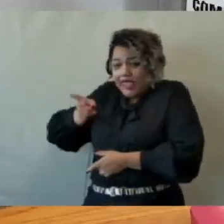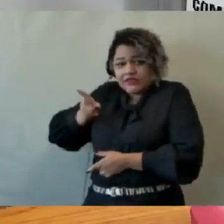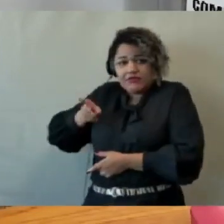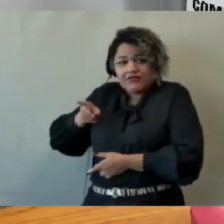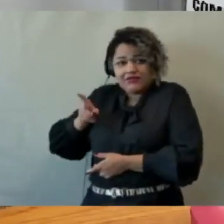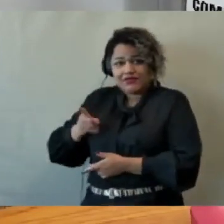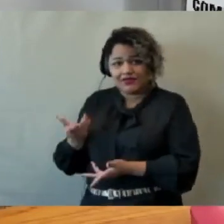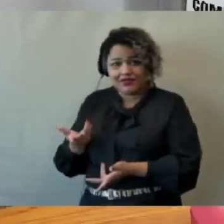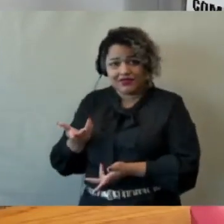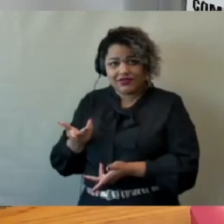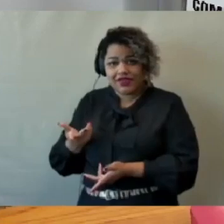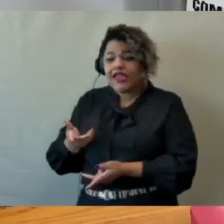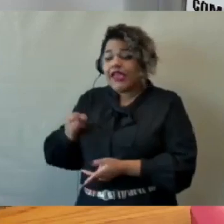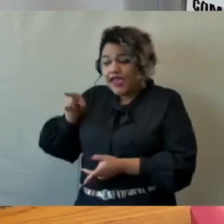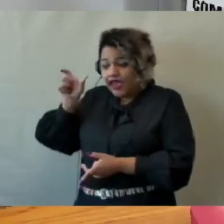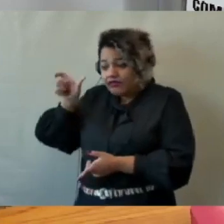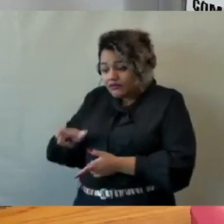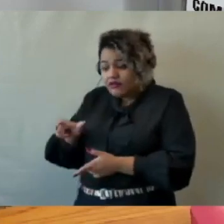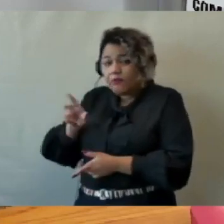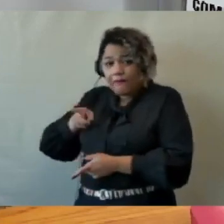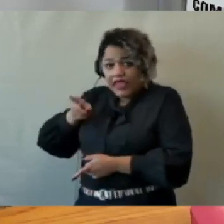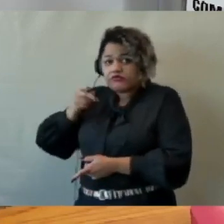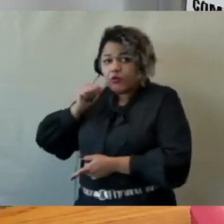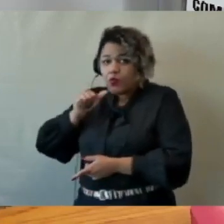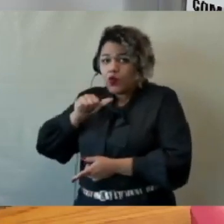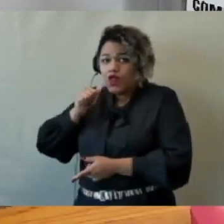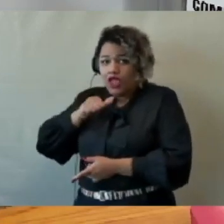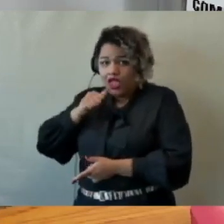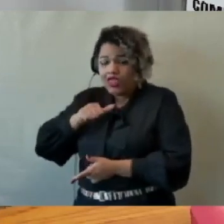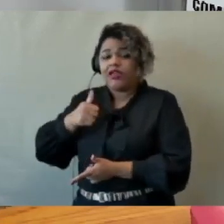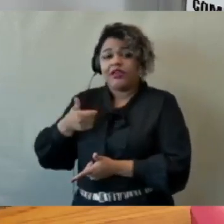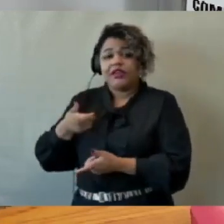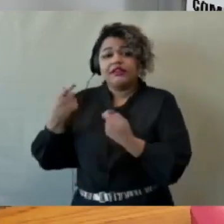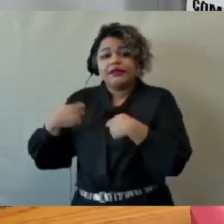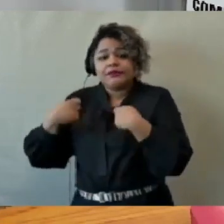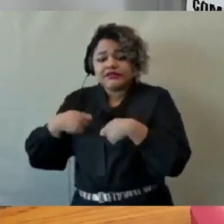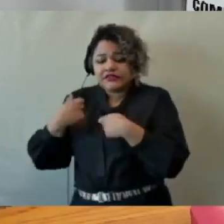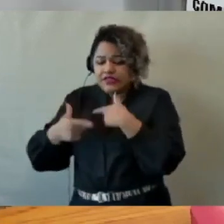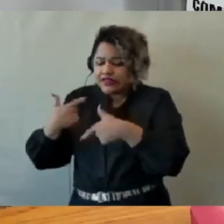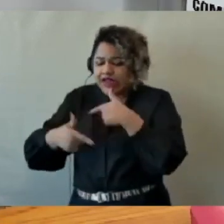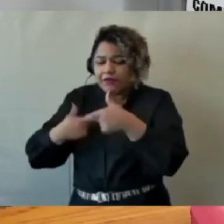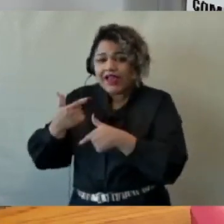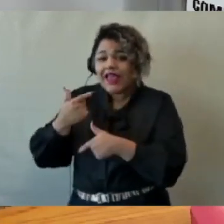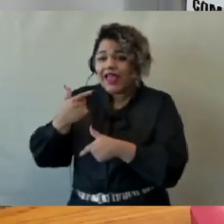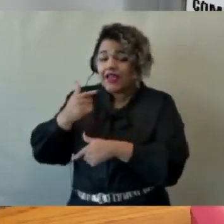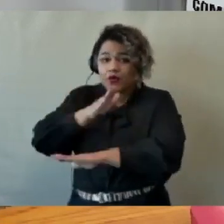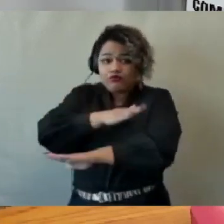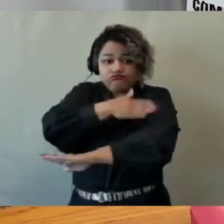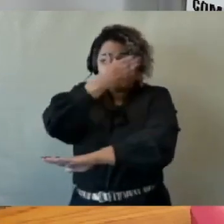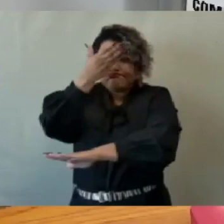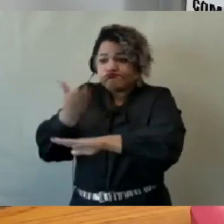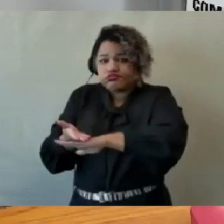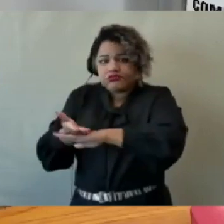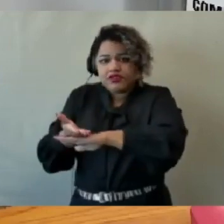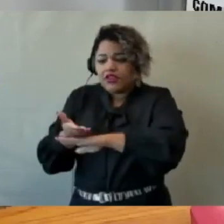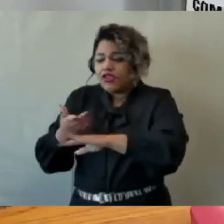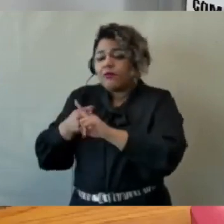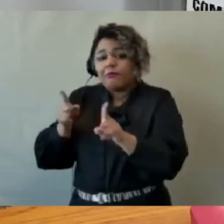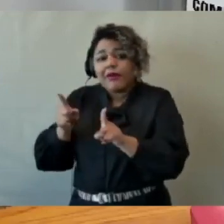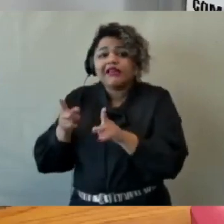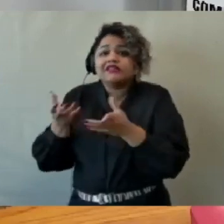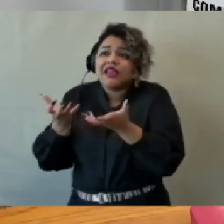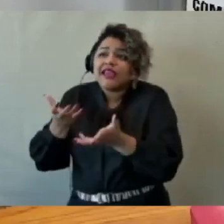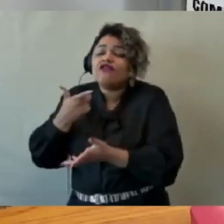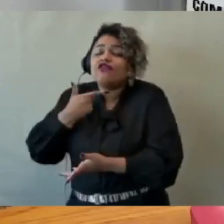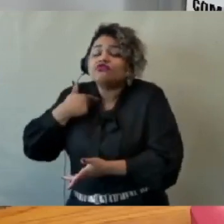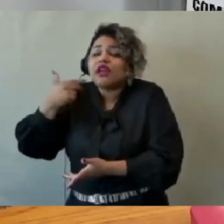que daquela mulher que precisa trabalhar 24 horas do seu dia, mas ela também quer ter o seu curso superior, ela